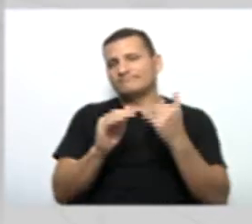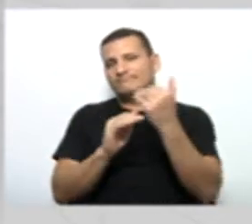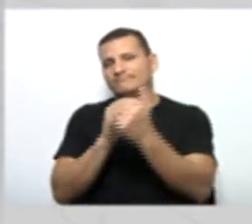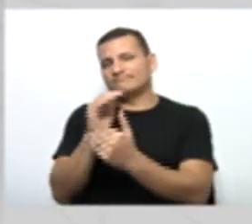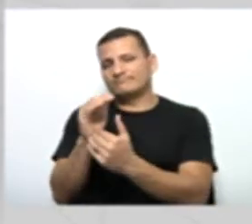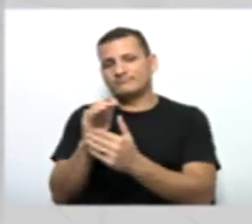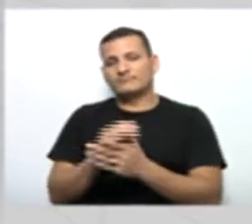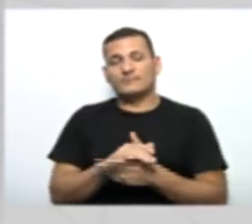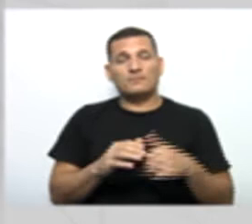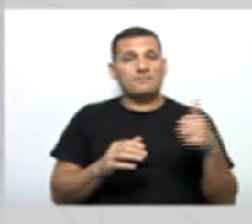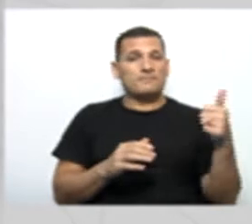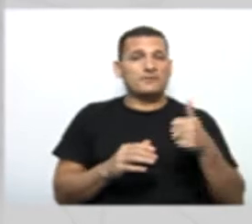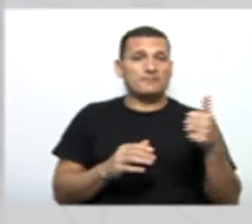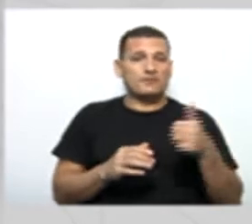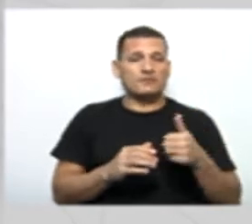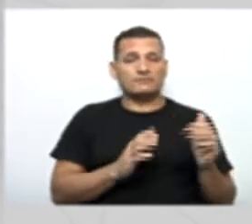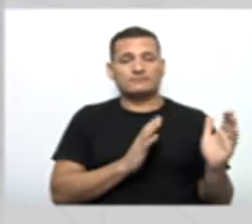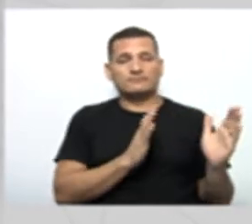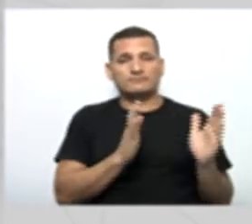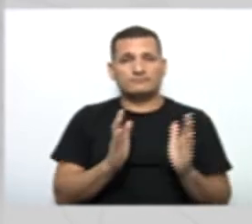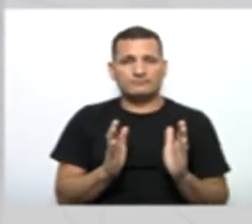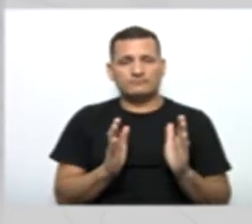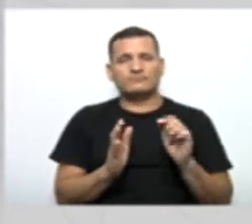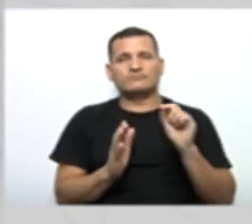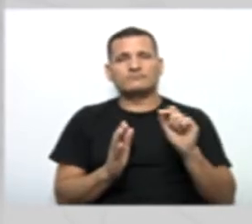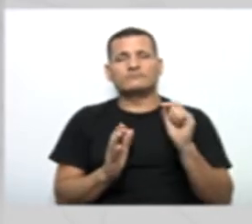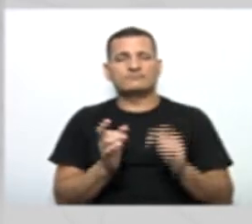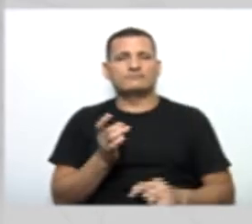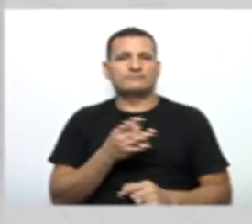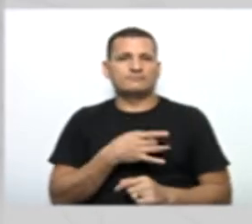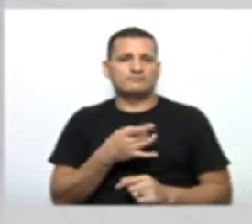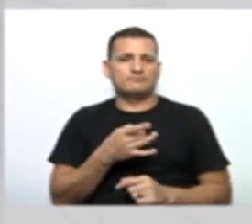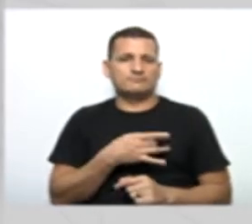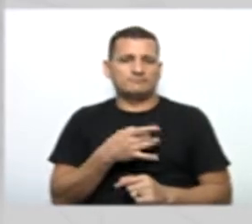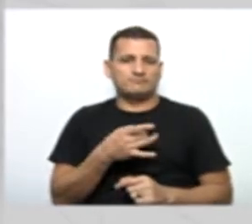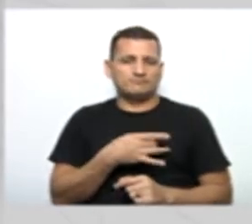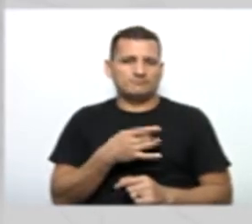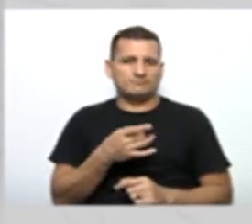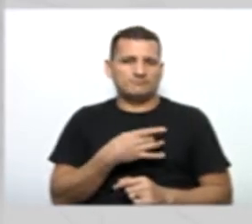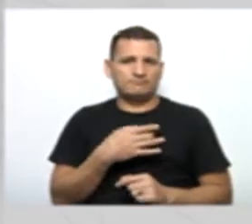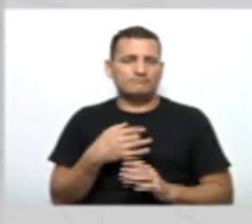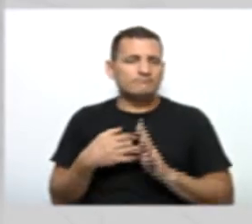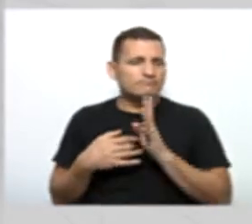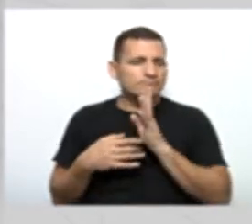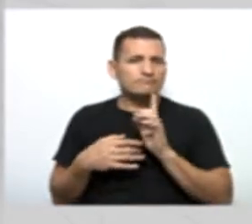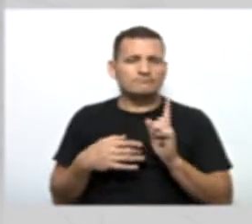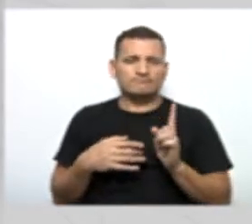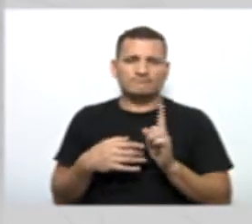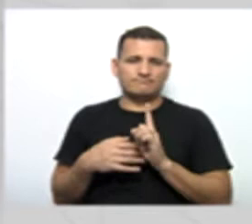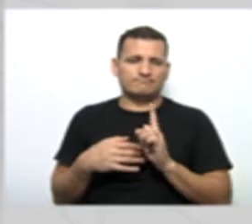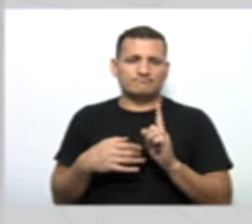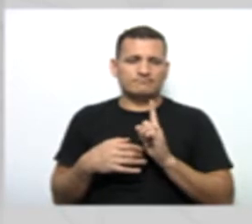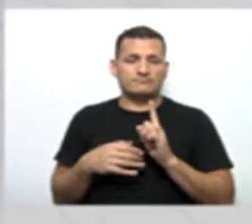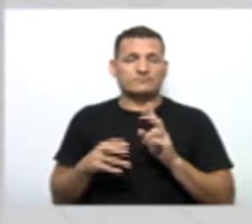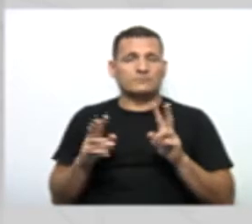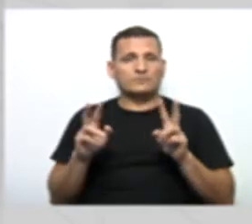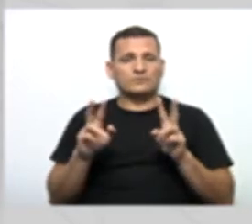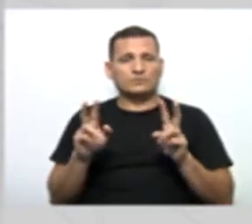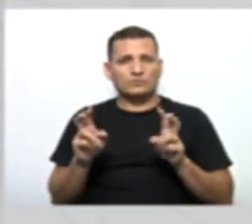estágio, é caracterizado pelo medo, o desconhecimento sobre o